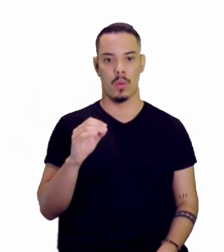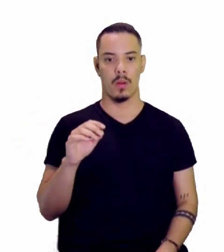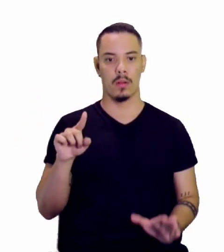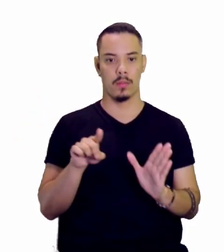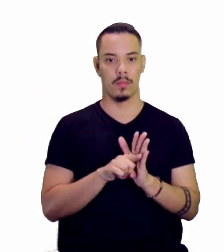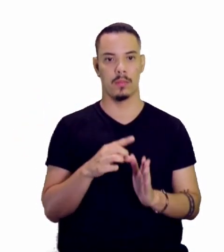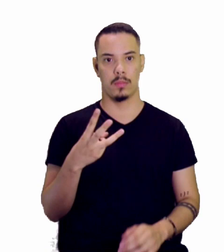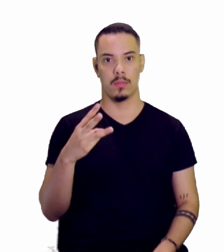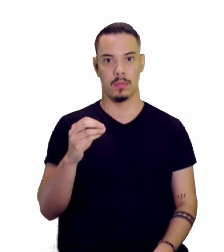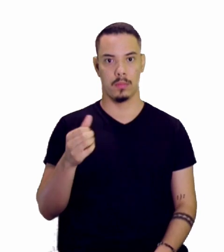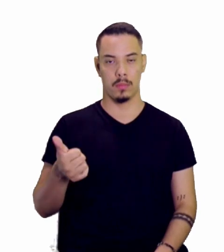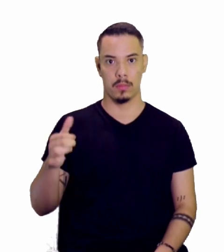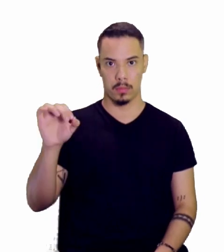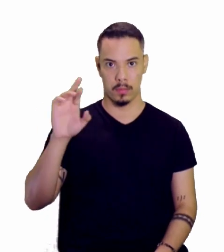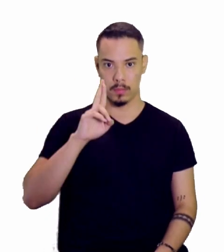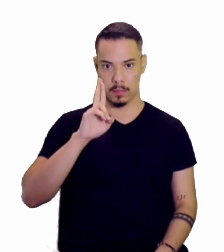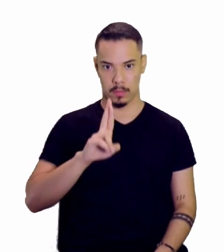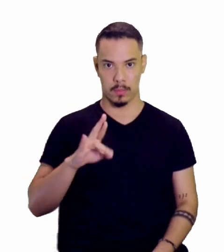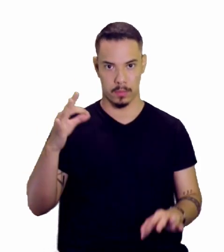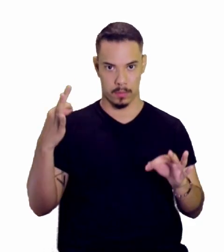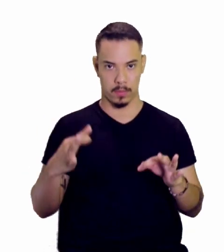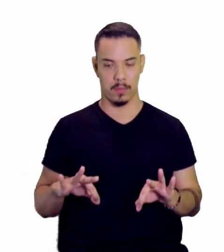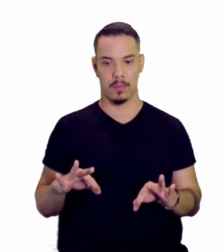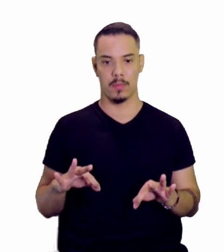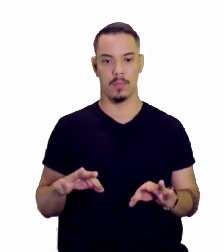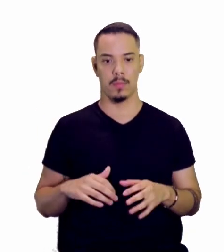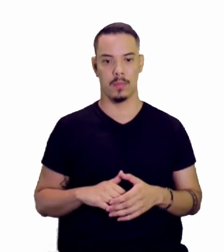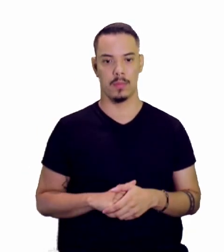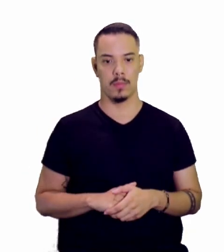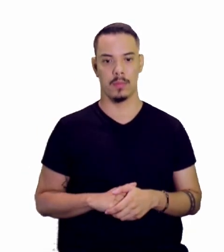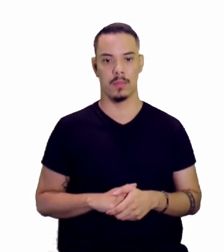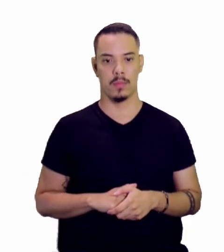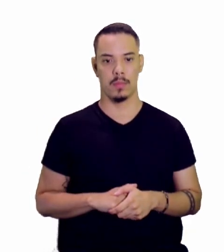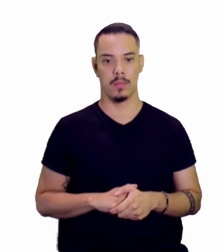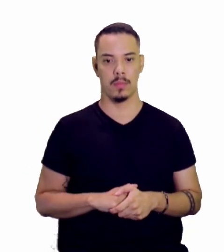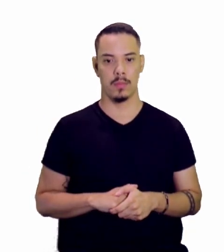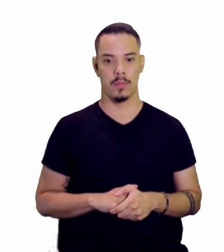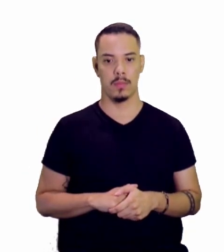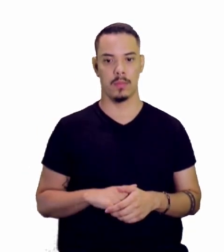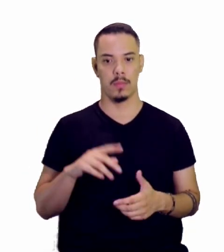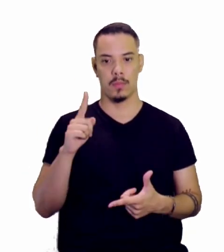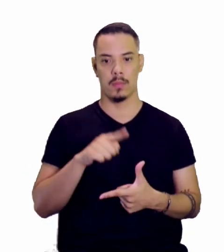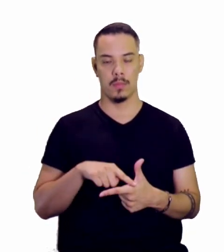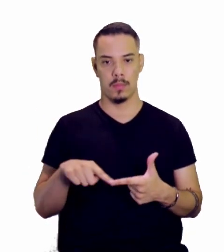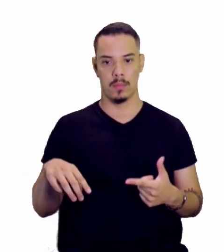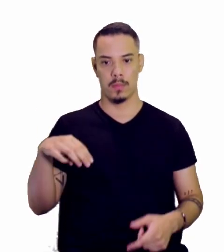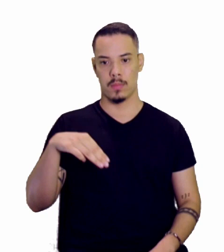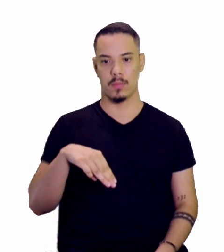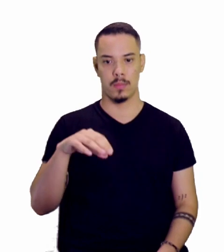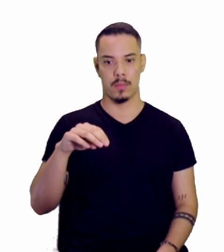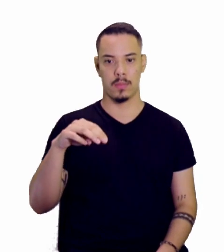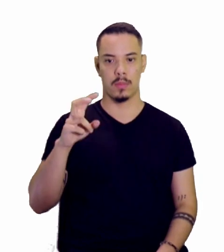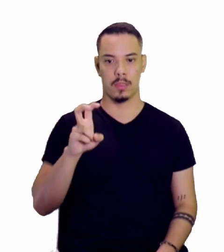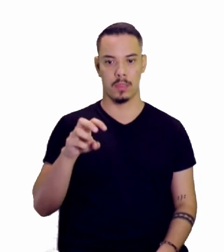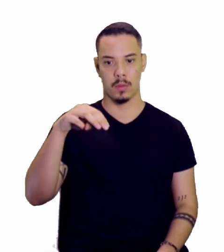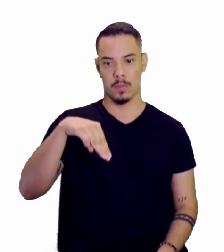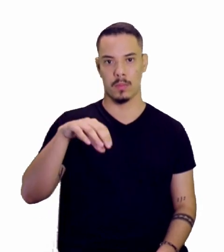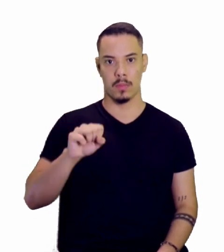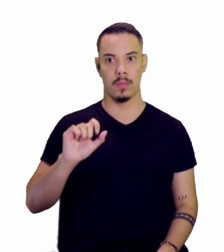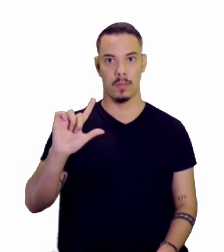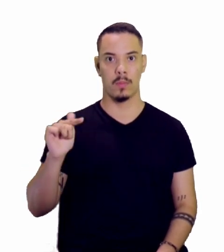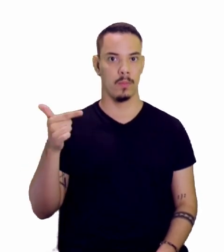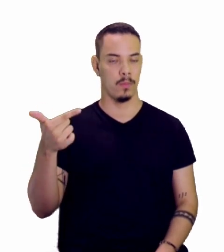10, vai ser 10 a resultante, né? 5, né? Então, dividido aí, 5 metros por segundo ao